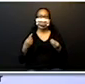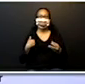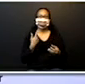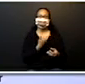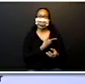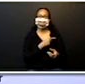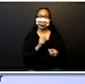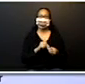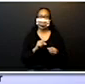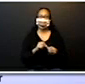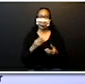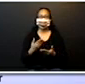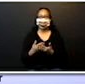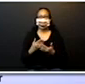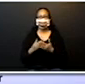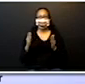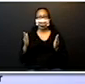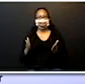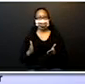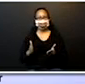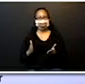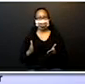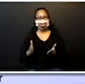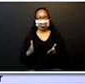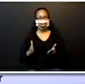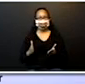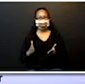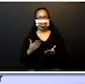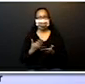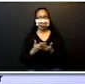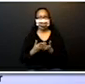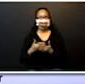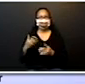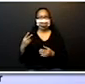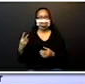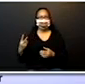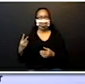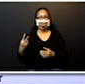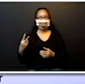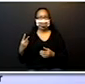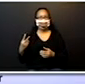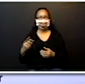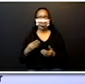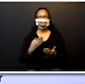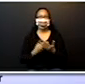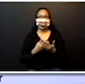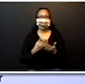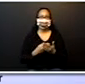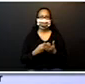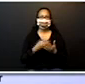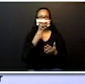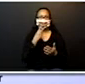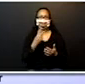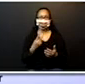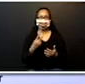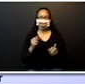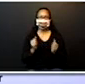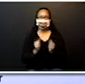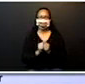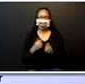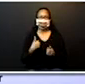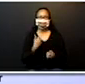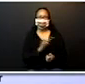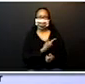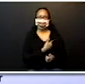fazer a nossa aula de hoje, na nossa rotina da aula 2? Nós vamos fazer o Estudar a Língua, aqui com a gente.